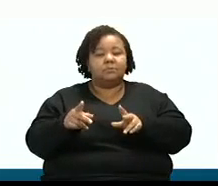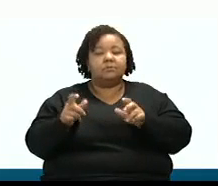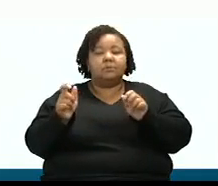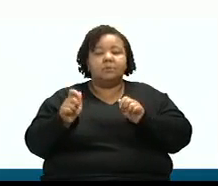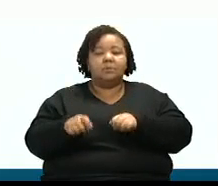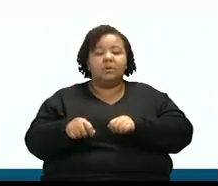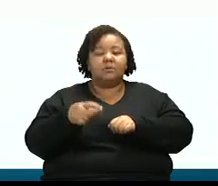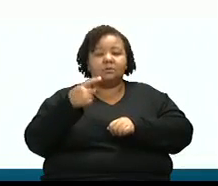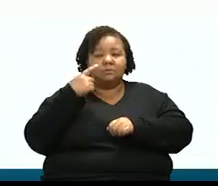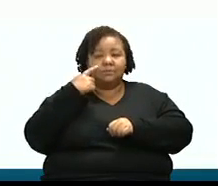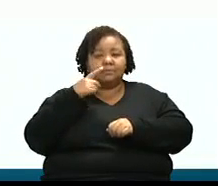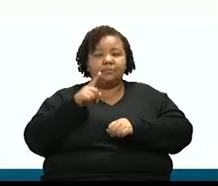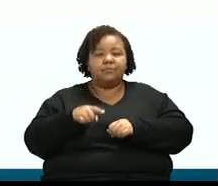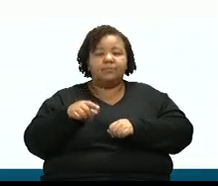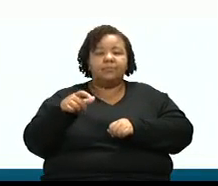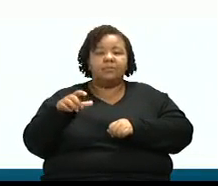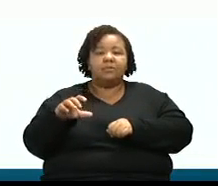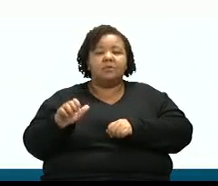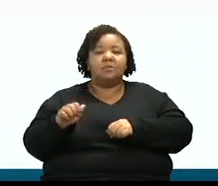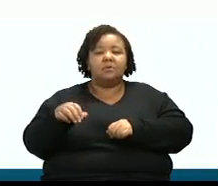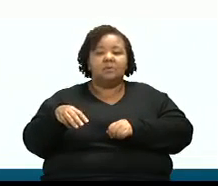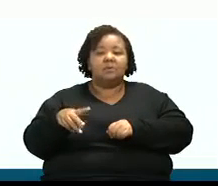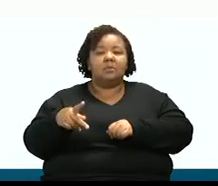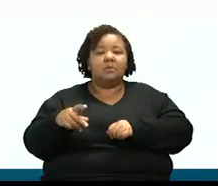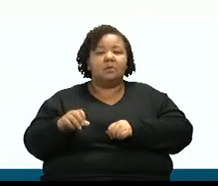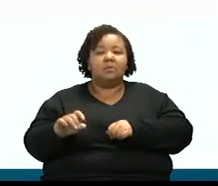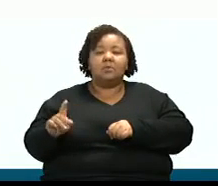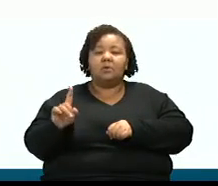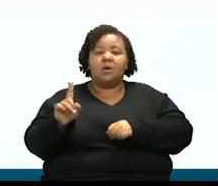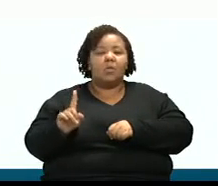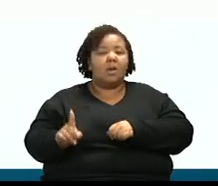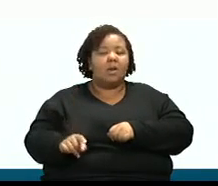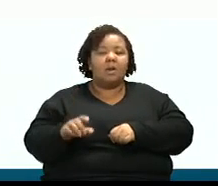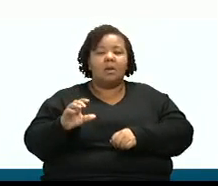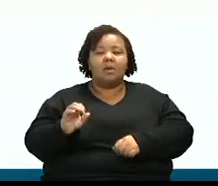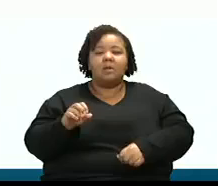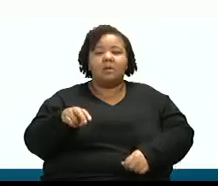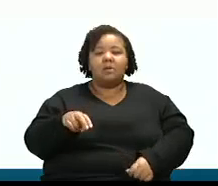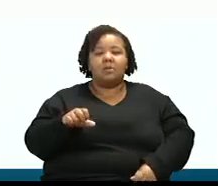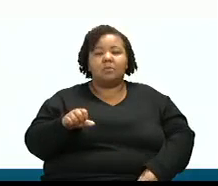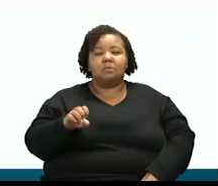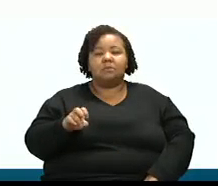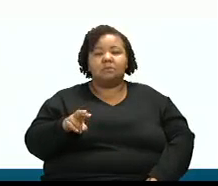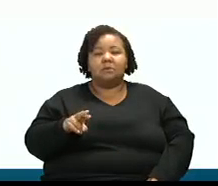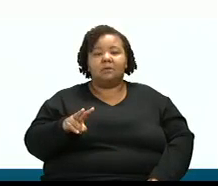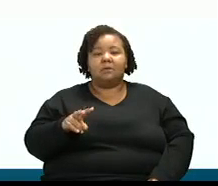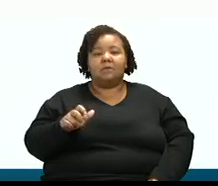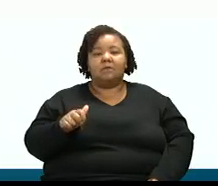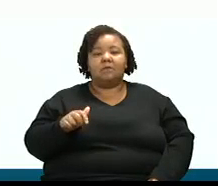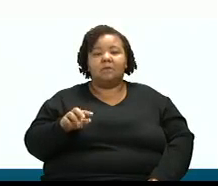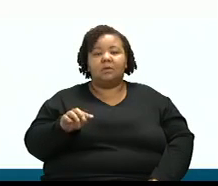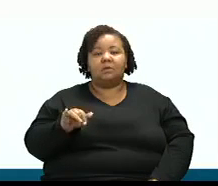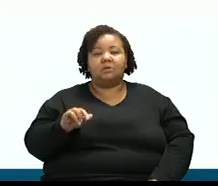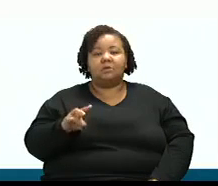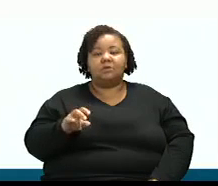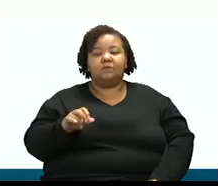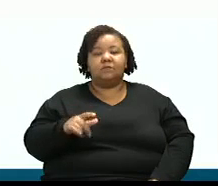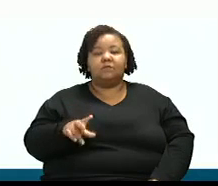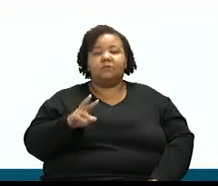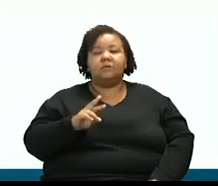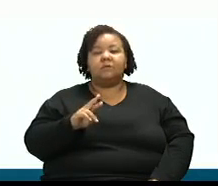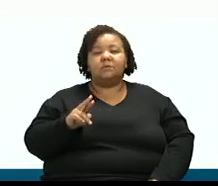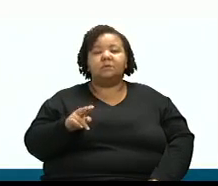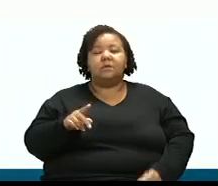já posso concluir que o campo não vai ser conservativo. Então, eu tenho um resultado que garante também